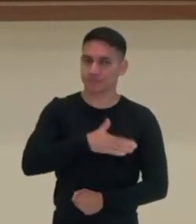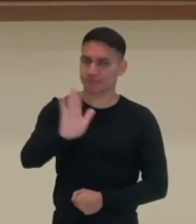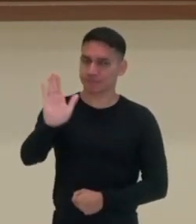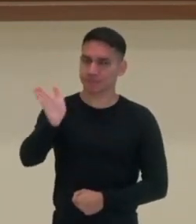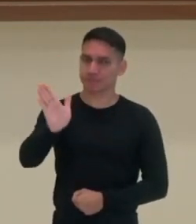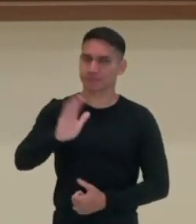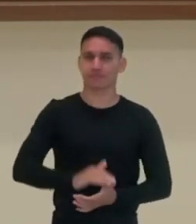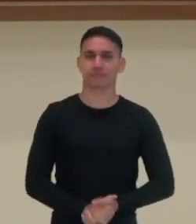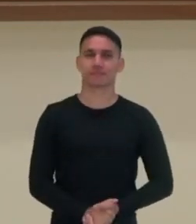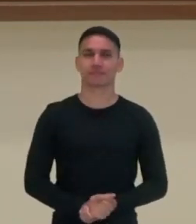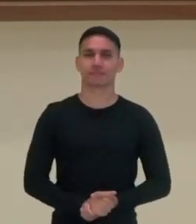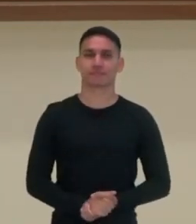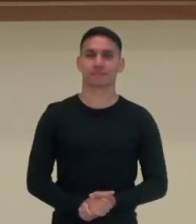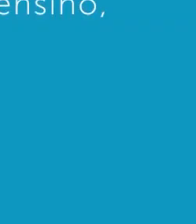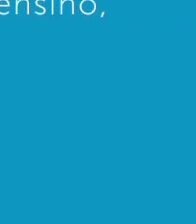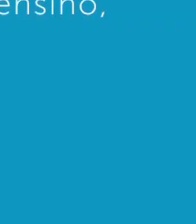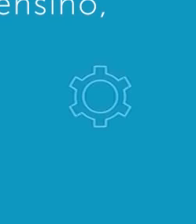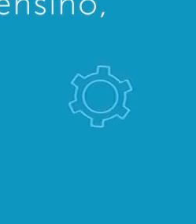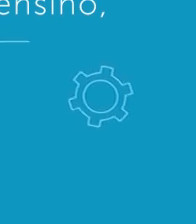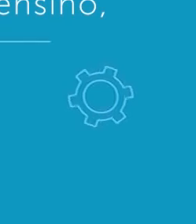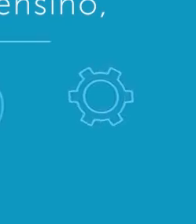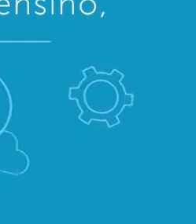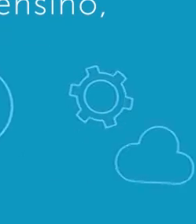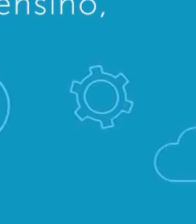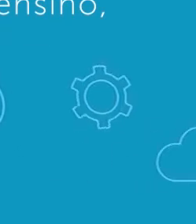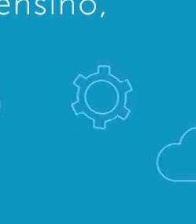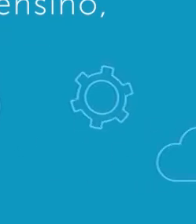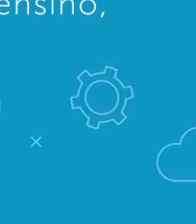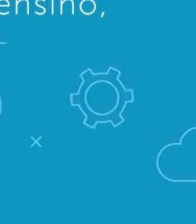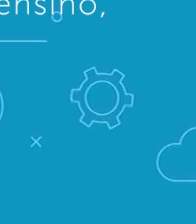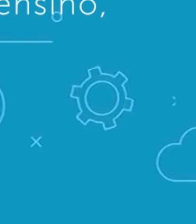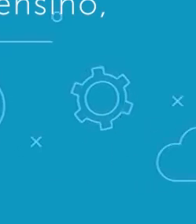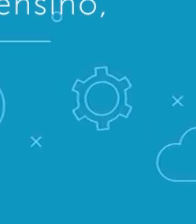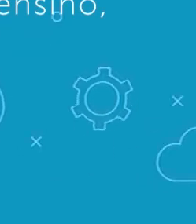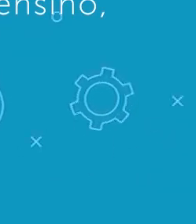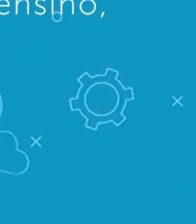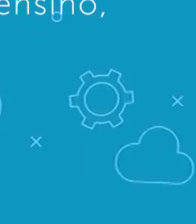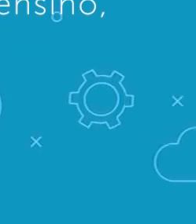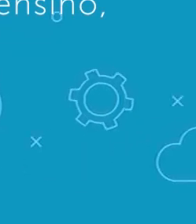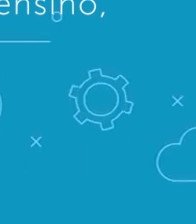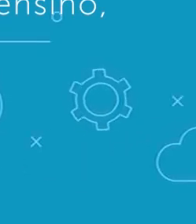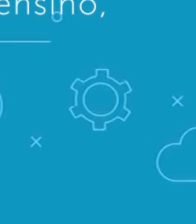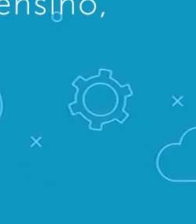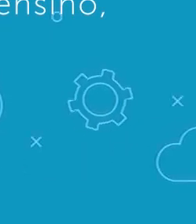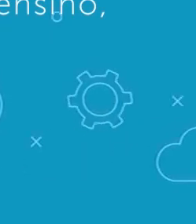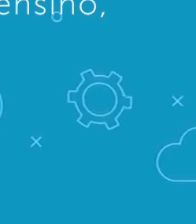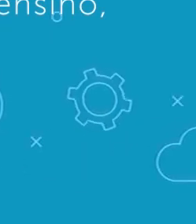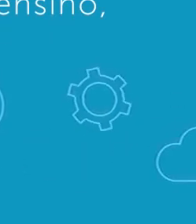gostado e até breve.